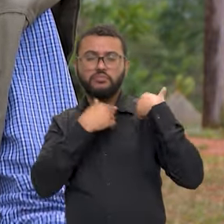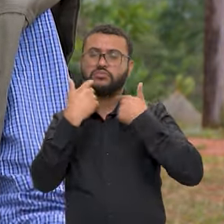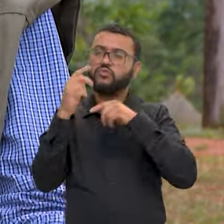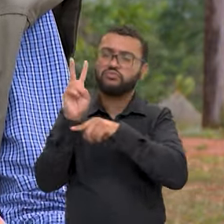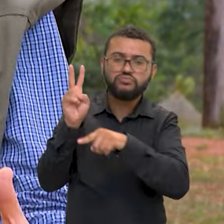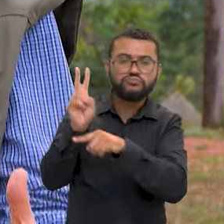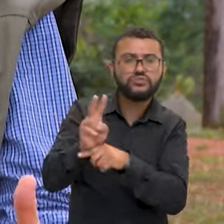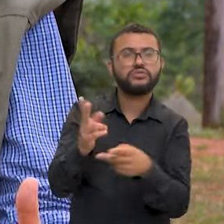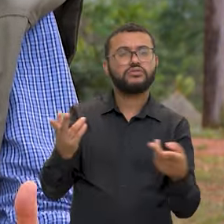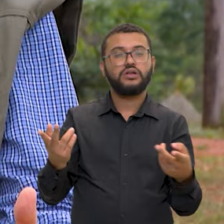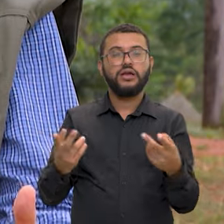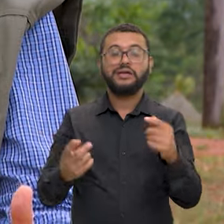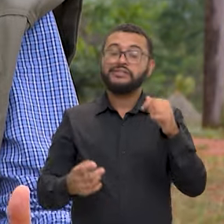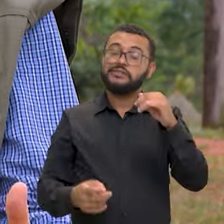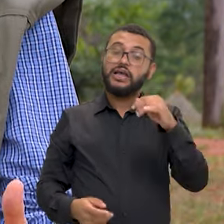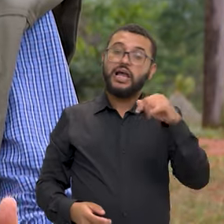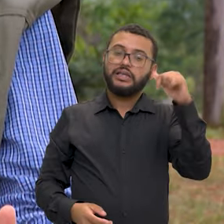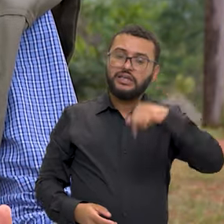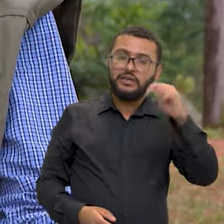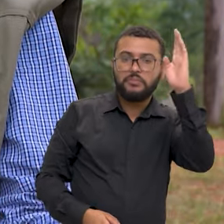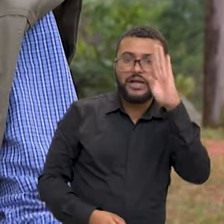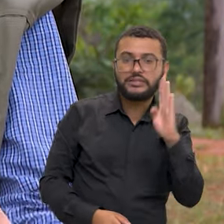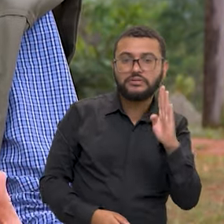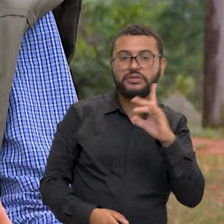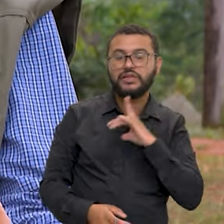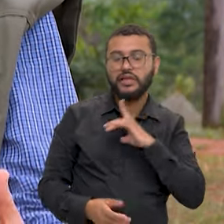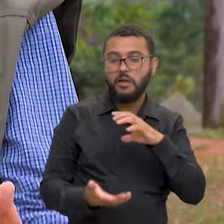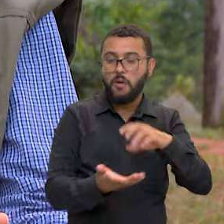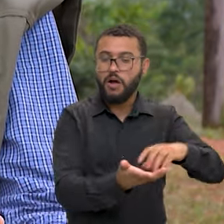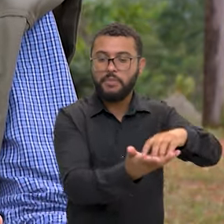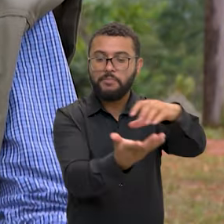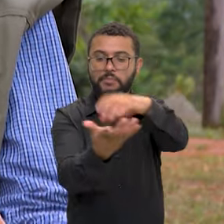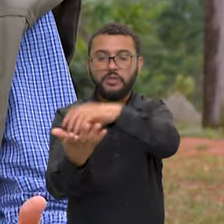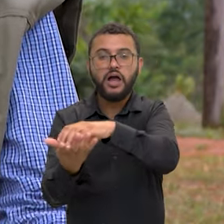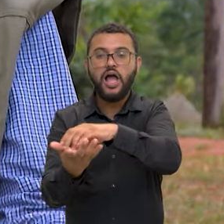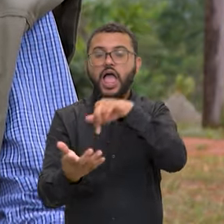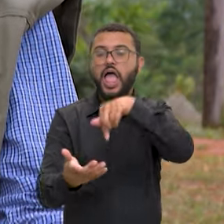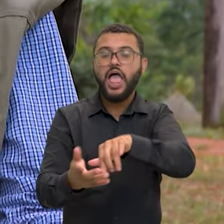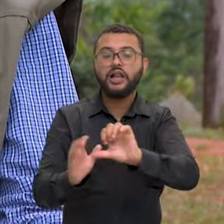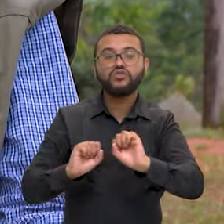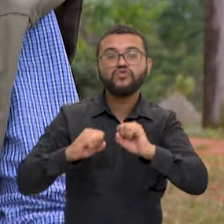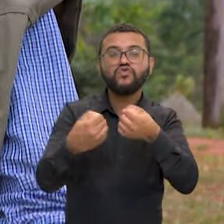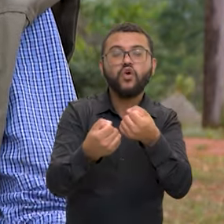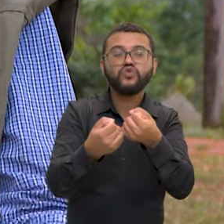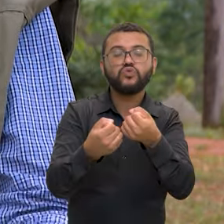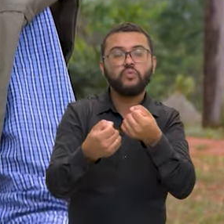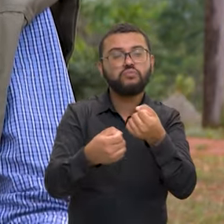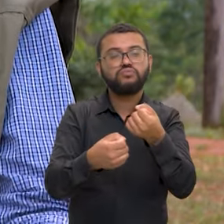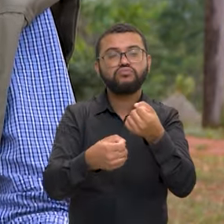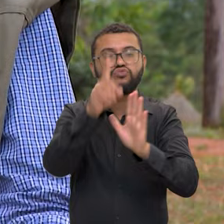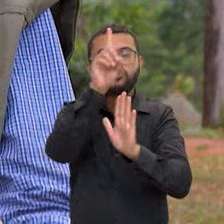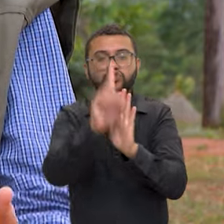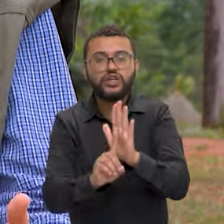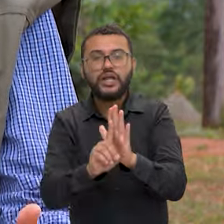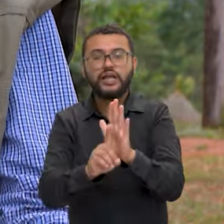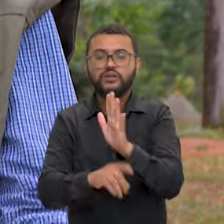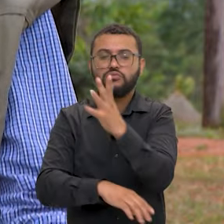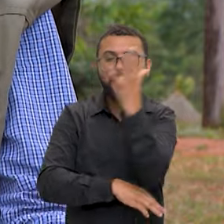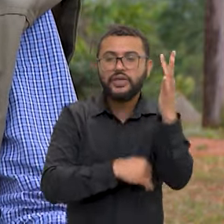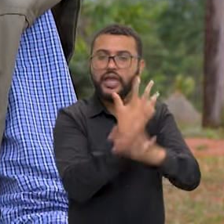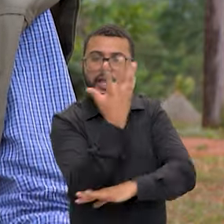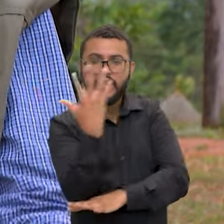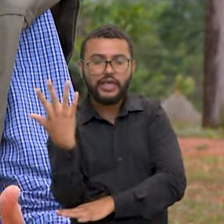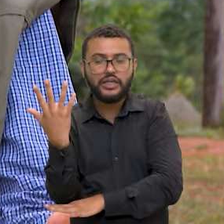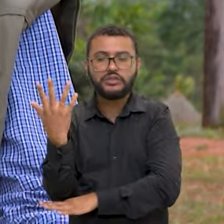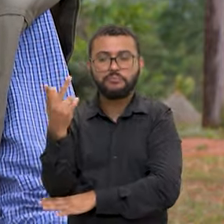a esse direito ambiental, o direito das pessoas à natureza. Então, o ICMBio trabalha